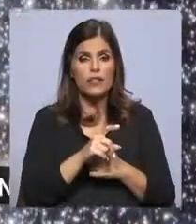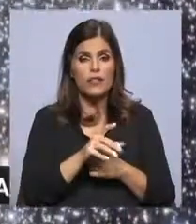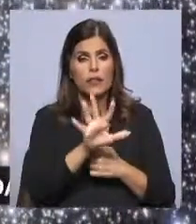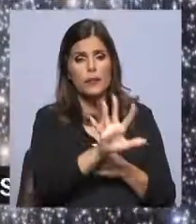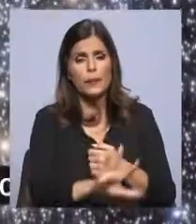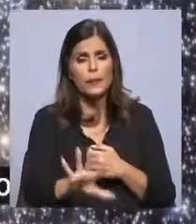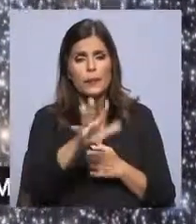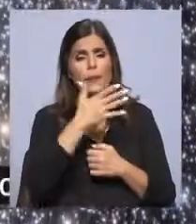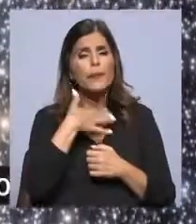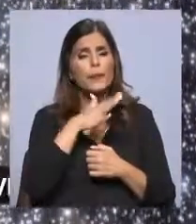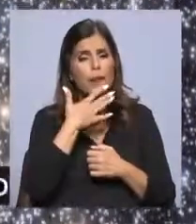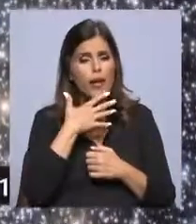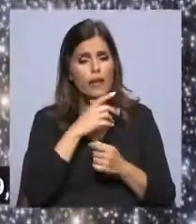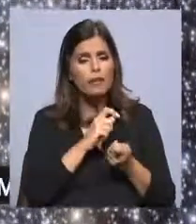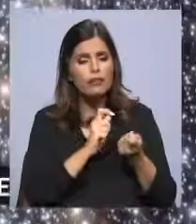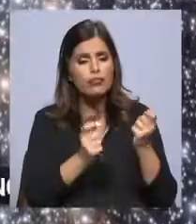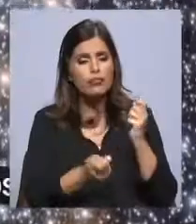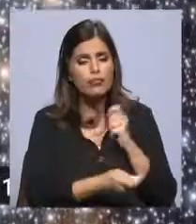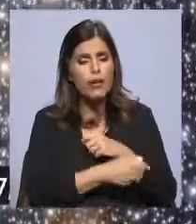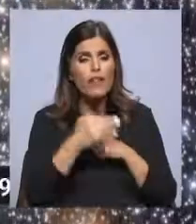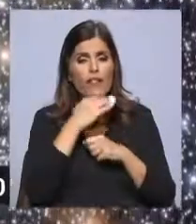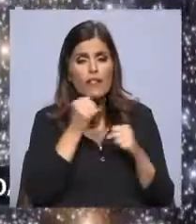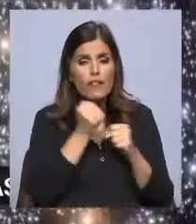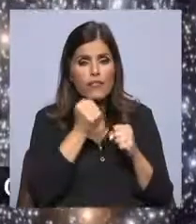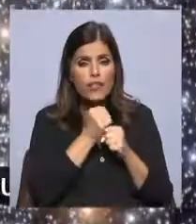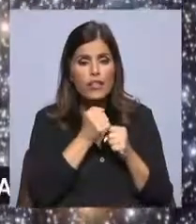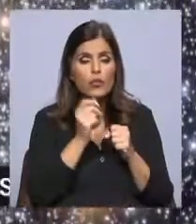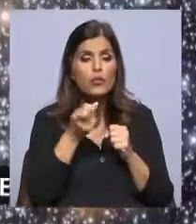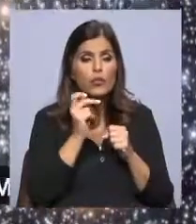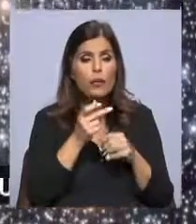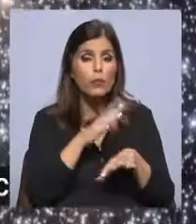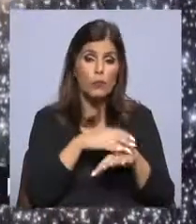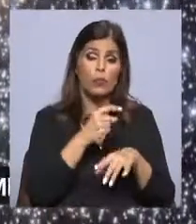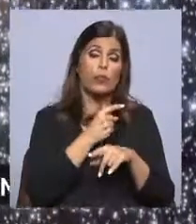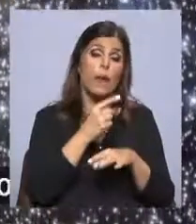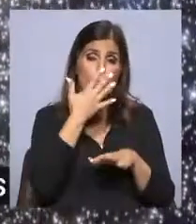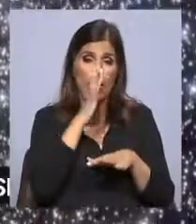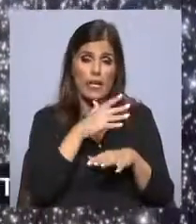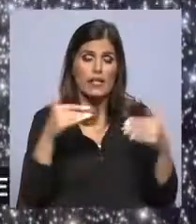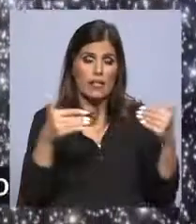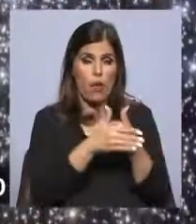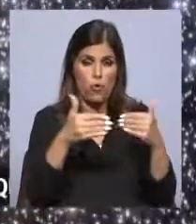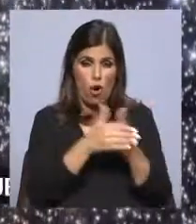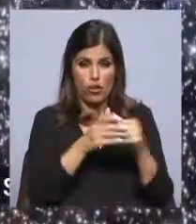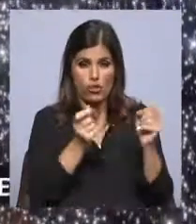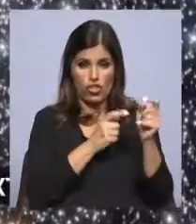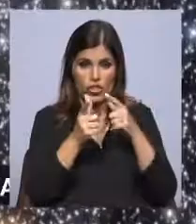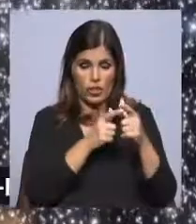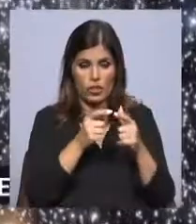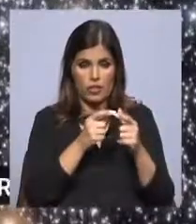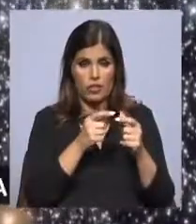vai arrefecendo ao longo dos anos. Por isso é que muitas vezes se diz que corresponde à morte de estrelas como o nosso Sol. Deixa de ter capacidade para